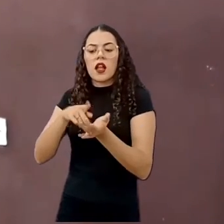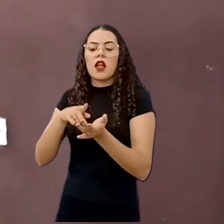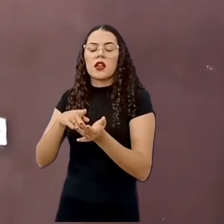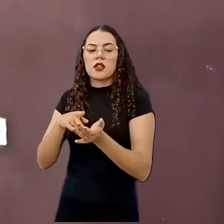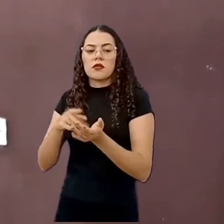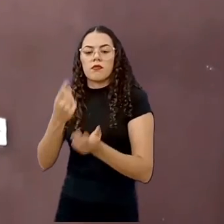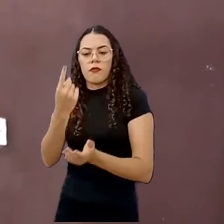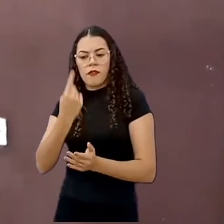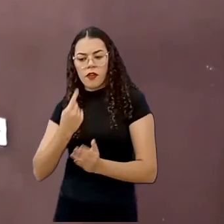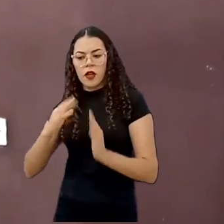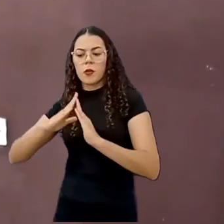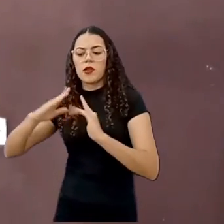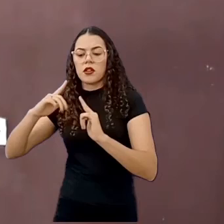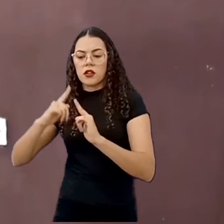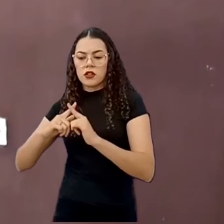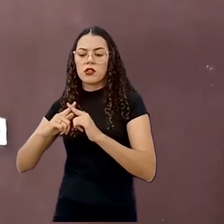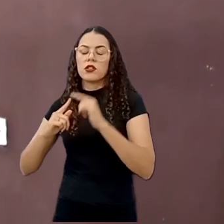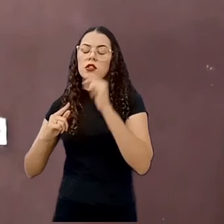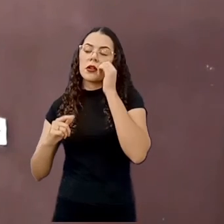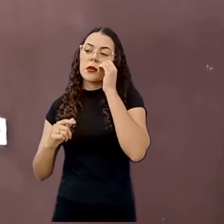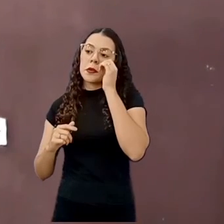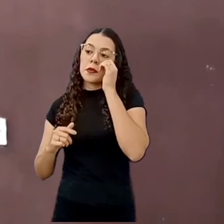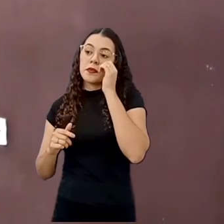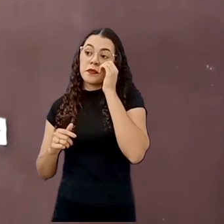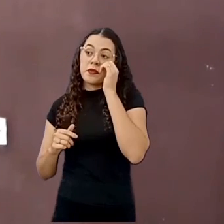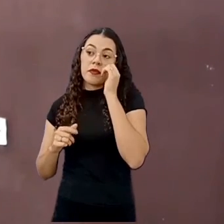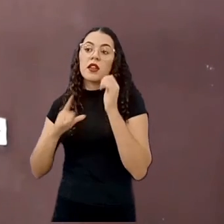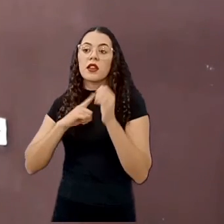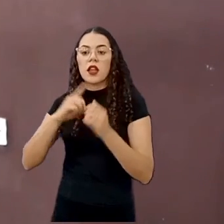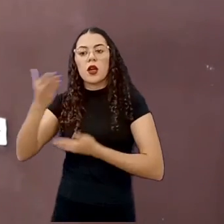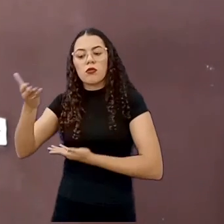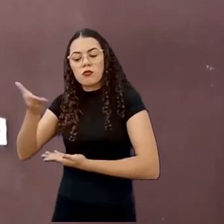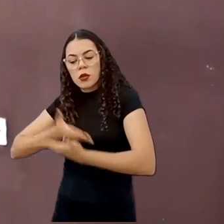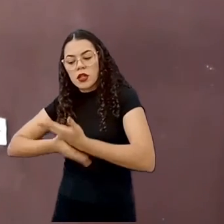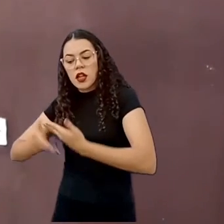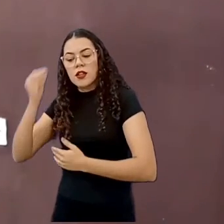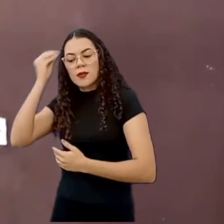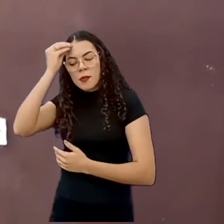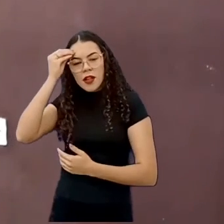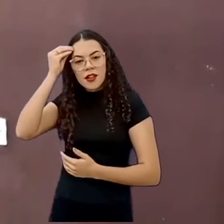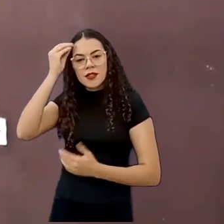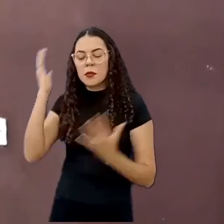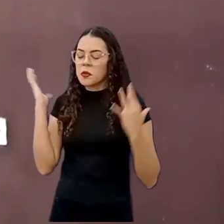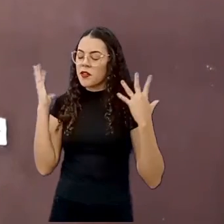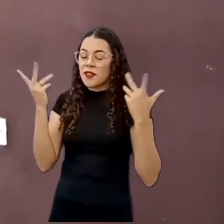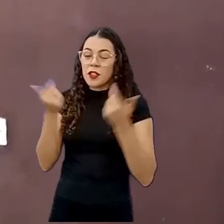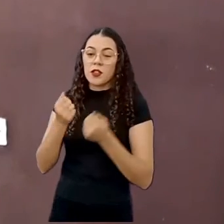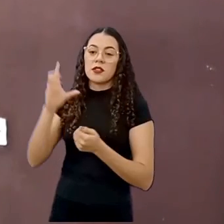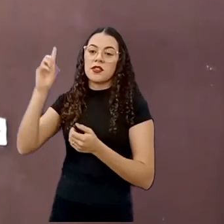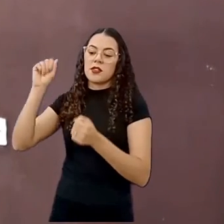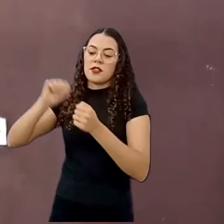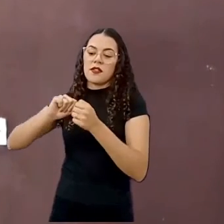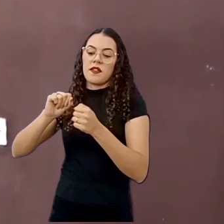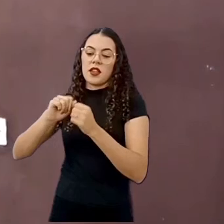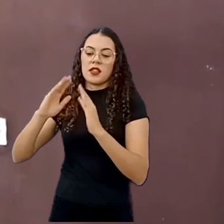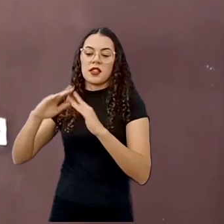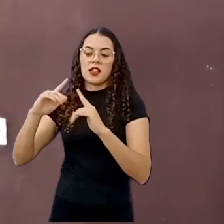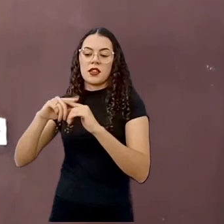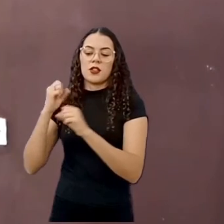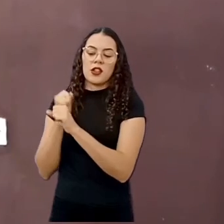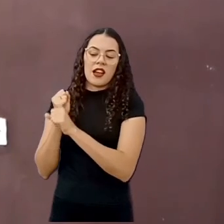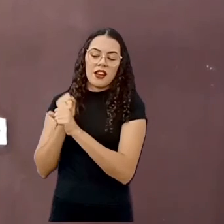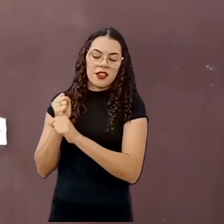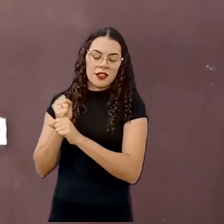no nosso meio, e que tem compartilhado experiências maravilhosas que Deus está fazendo nessa igreja durante alguns